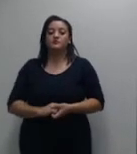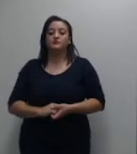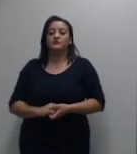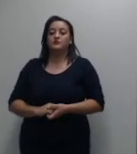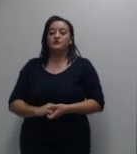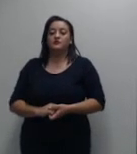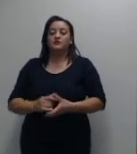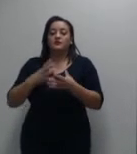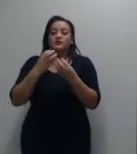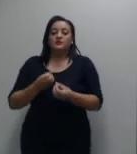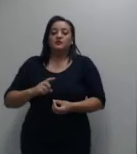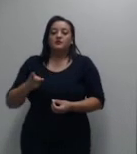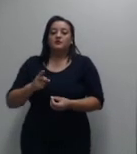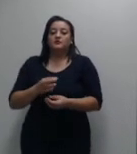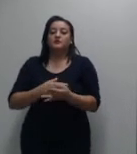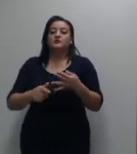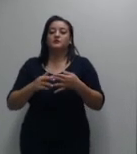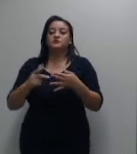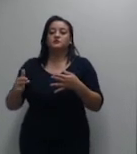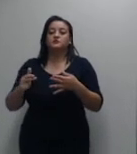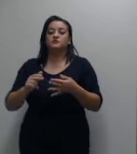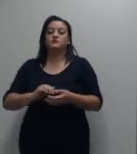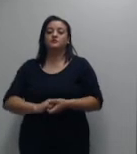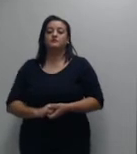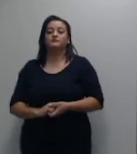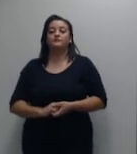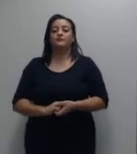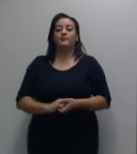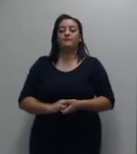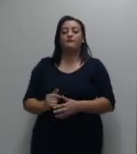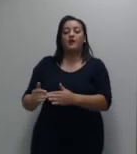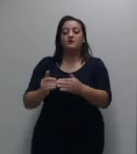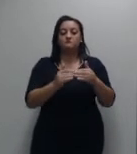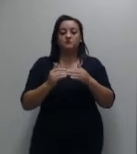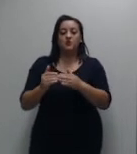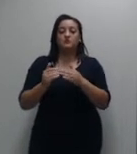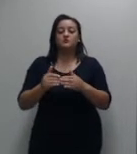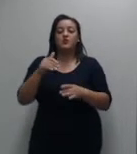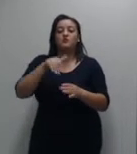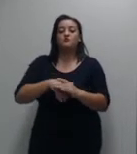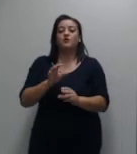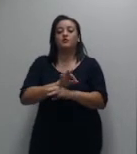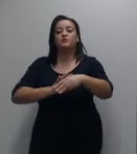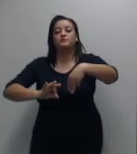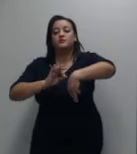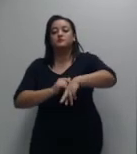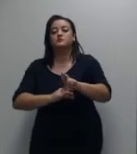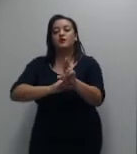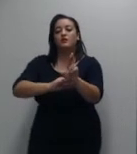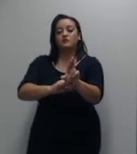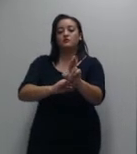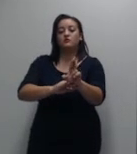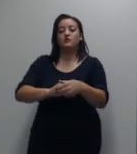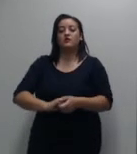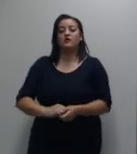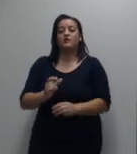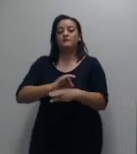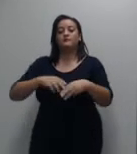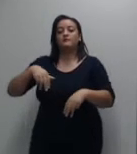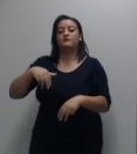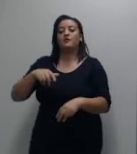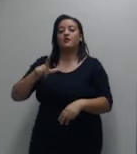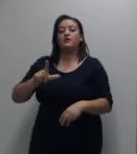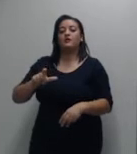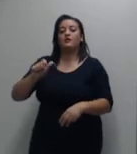negado provimento ao agravo interno a unanimidade nos termos do voto da relatora ministra Nancy a